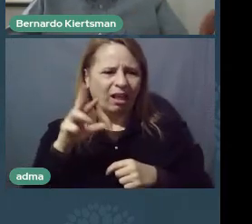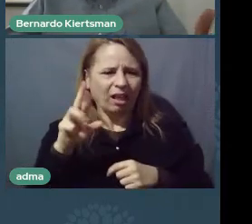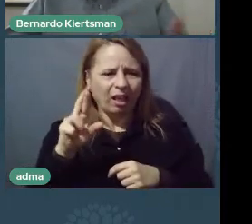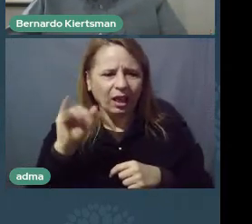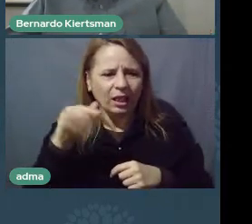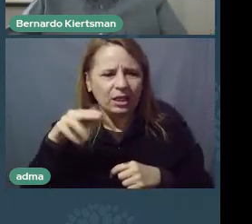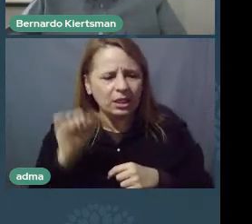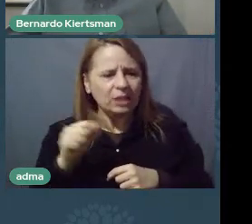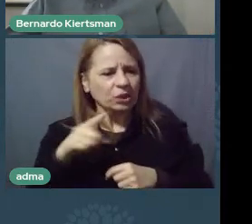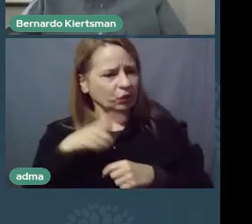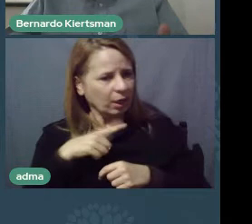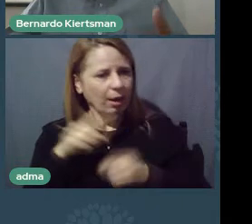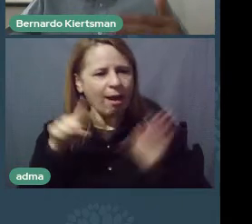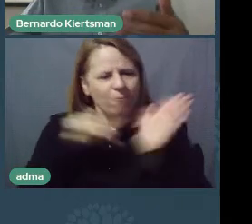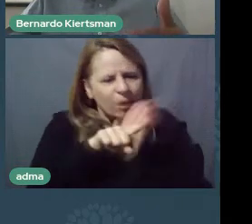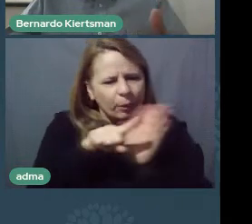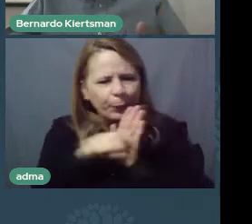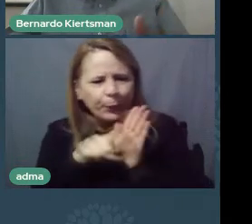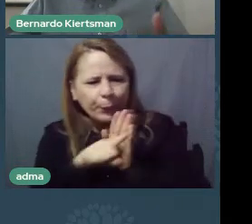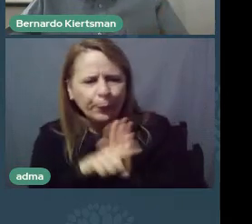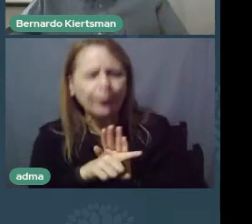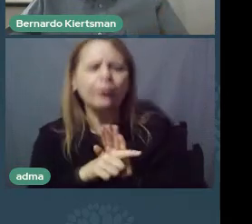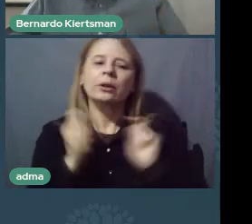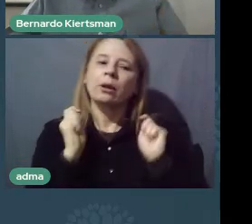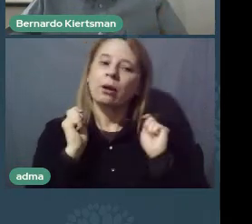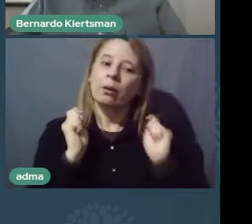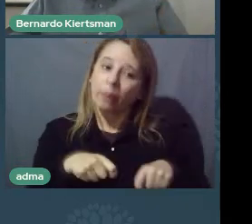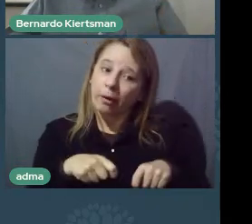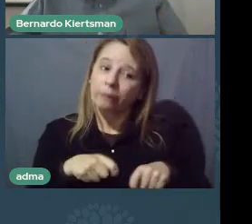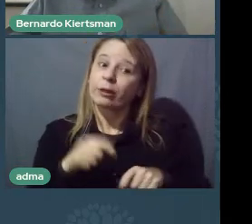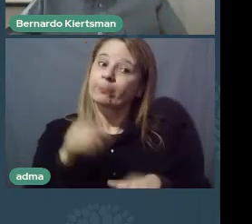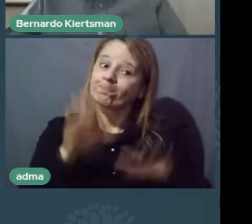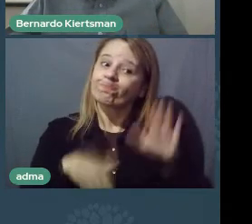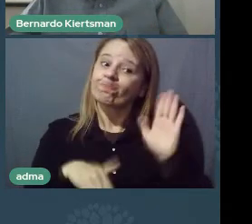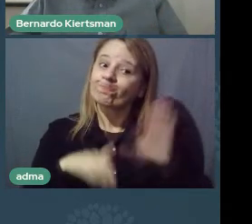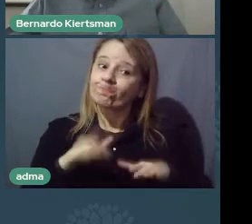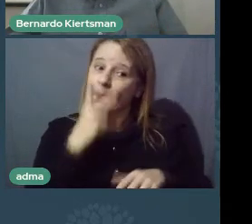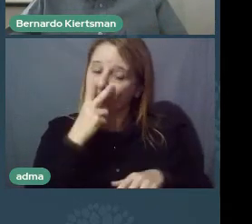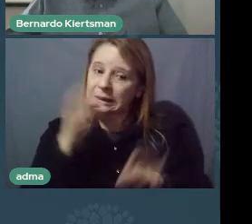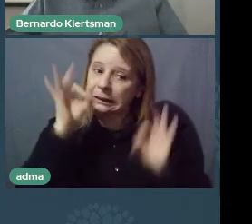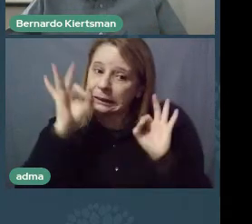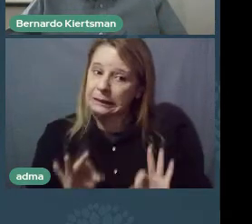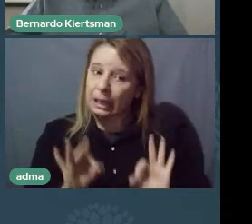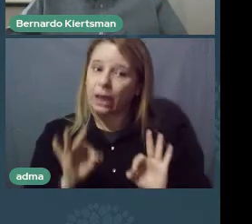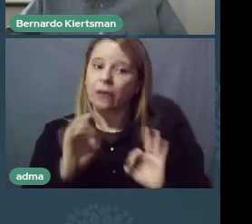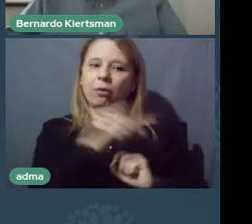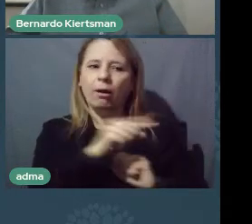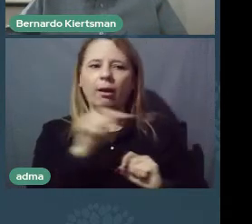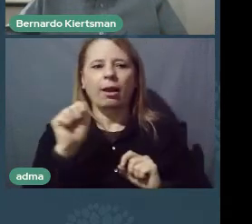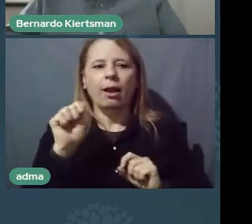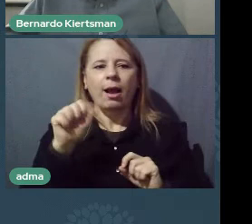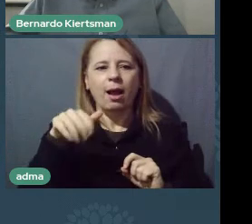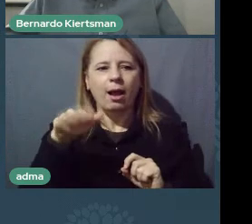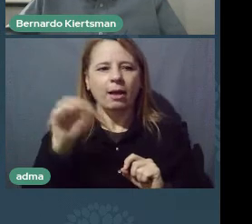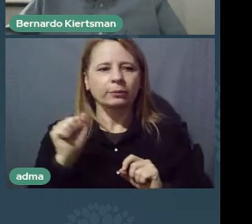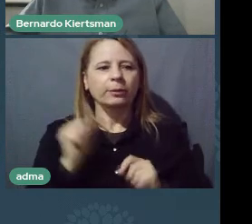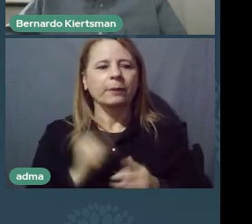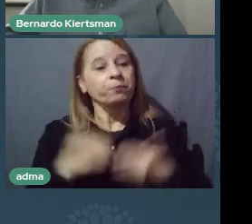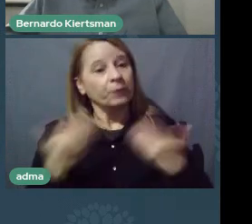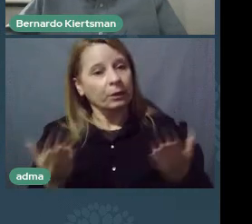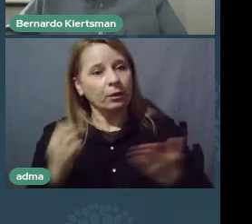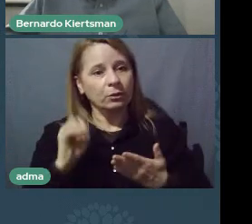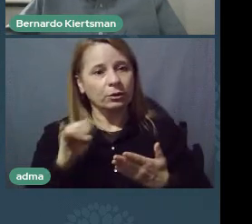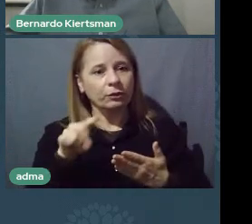desse interrogatório, você pode falar que muito provavelmente essa criança tem asma. Então, se você